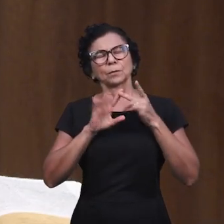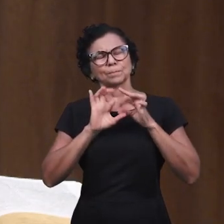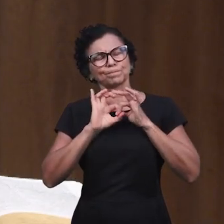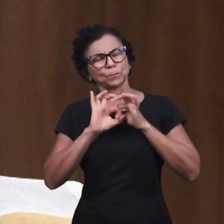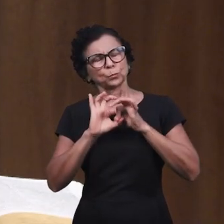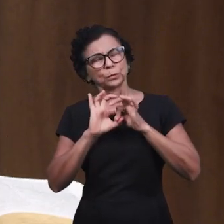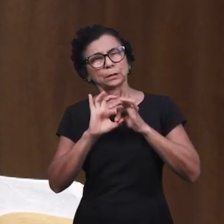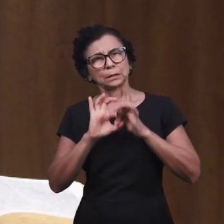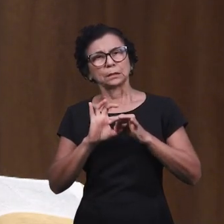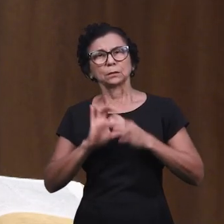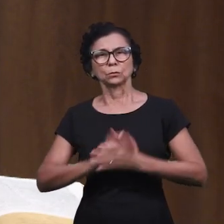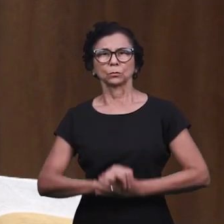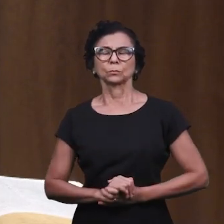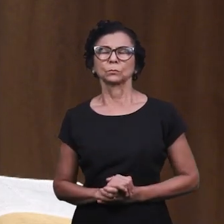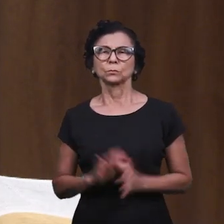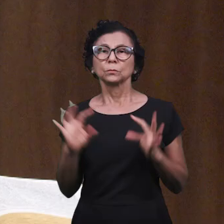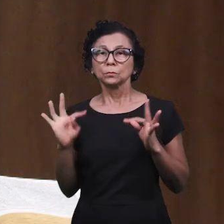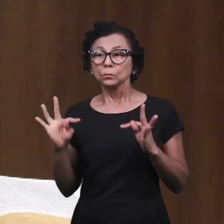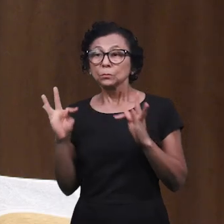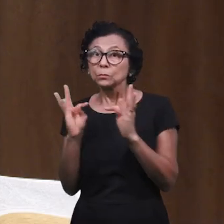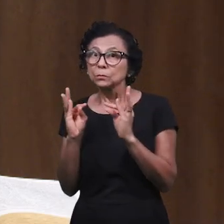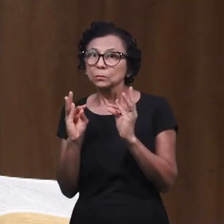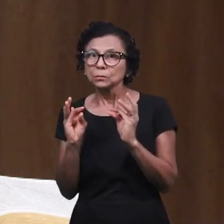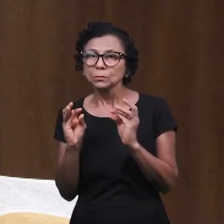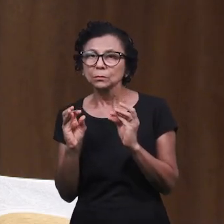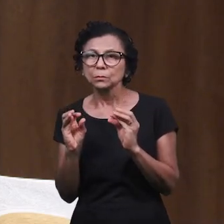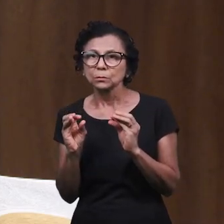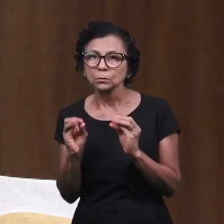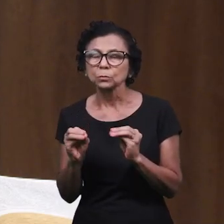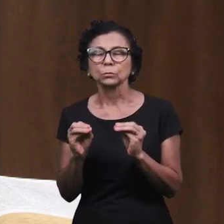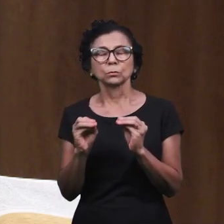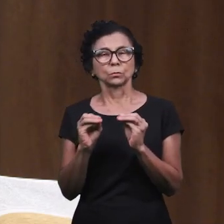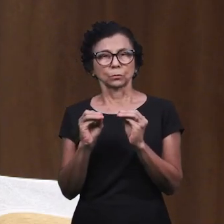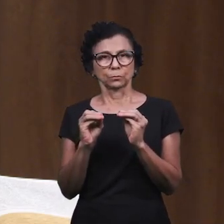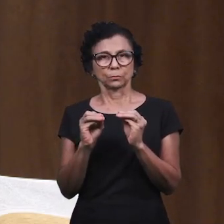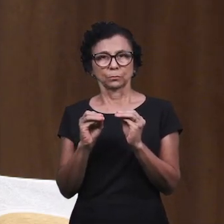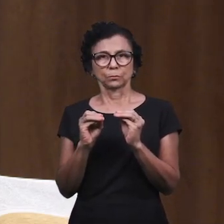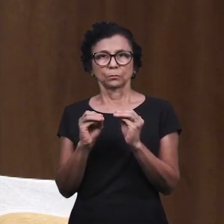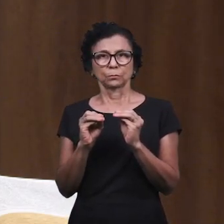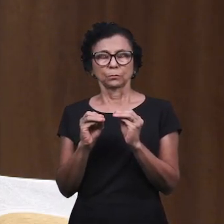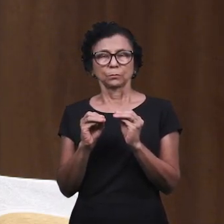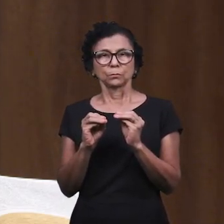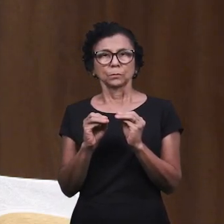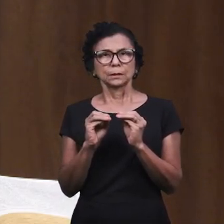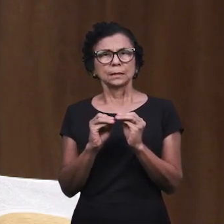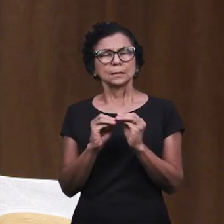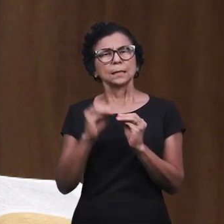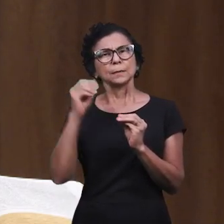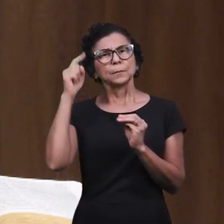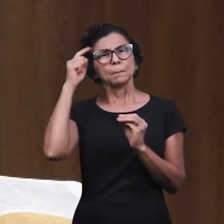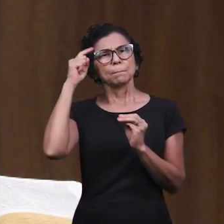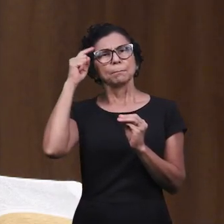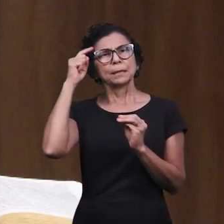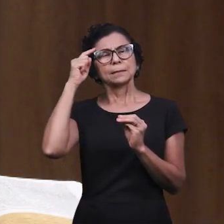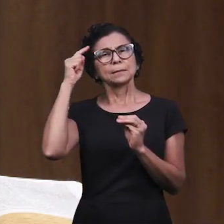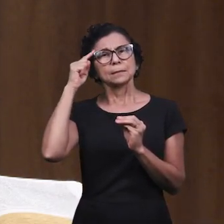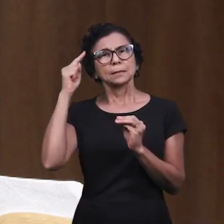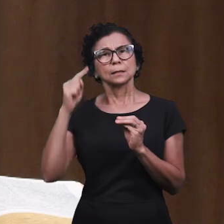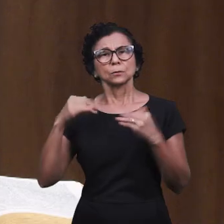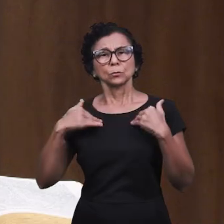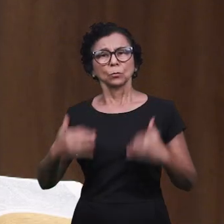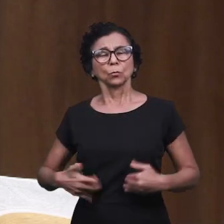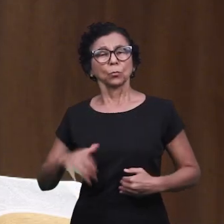direção, tudo era feito, como o pastor aqui já comentou, para o benefício do corpo, para o crescimento do corpo.